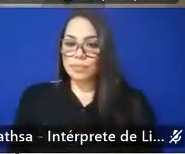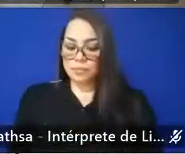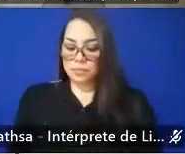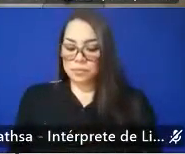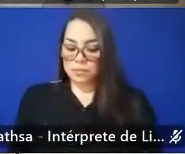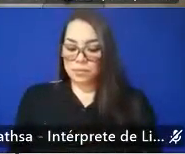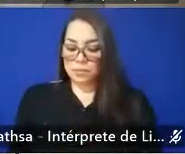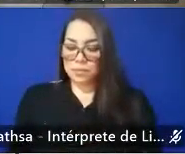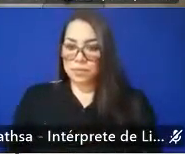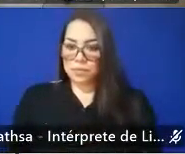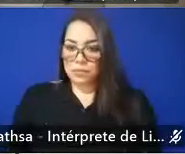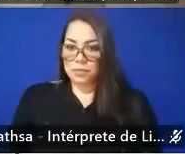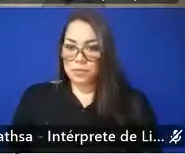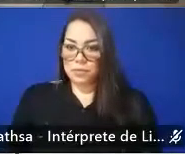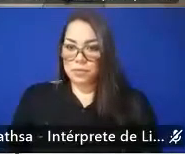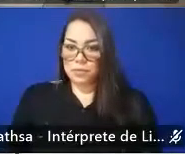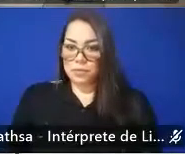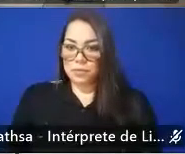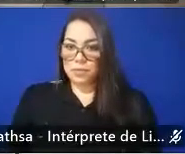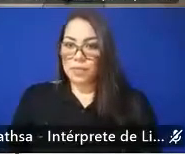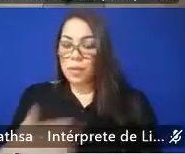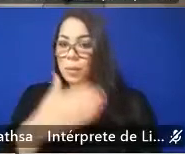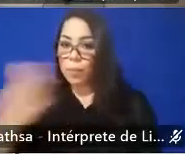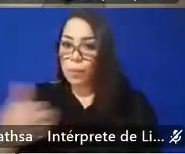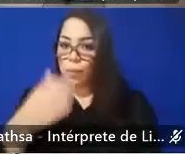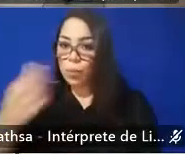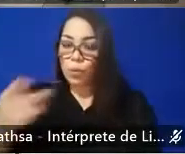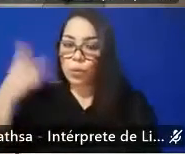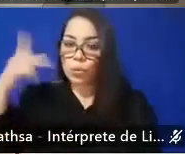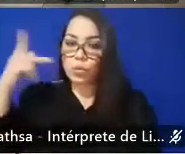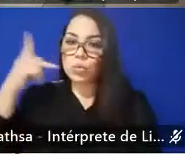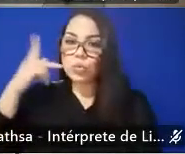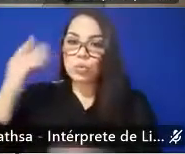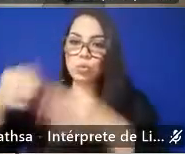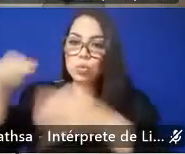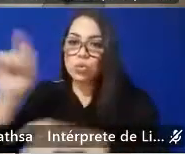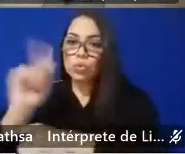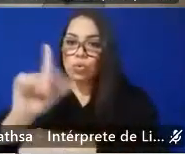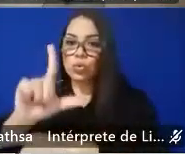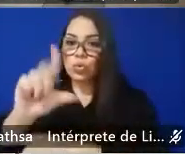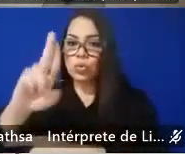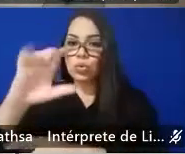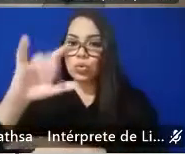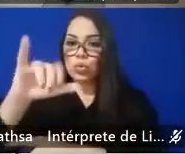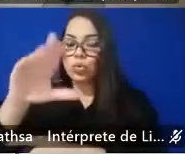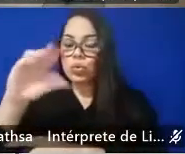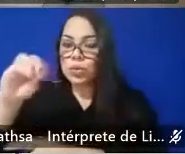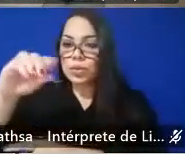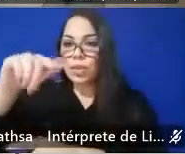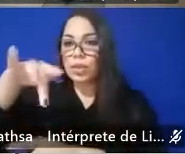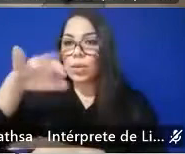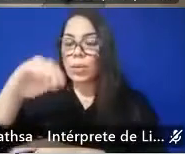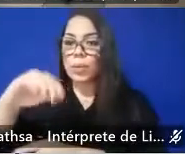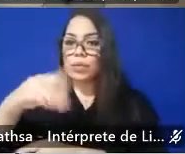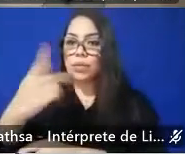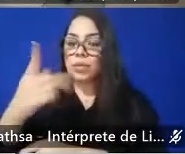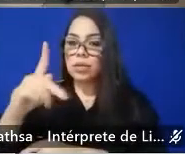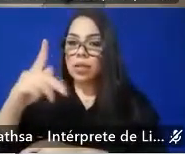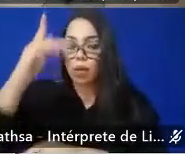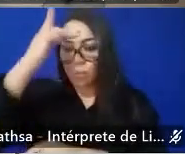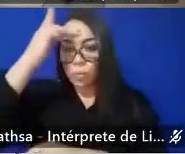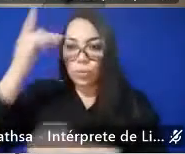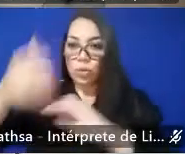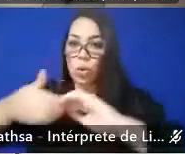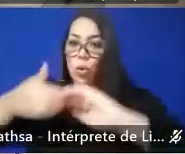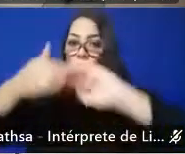Excelentíssimo Senhor procurador-geral de justiça Dr Luciano Oliveira Matos de Souza na pessoa de quem cumprimenta os ilustres membros